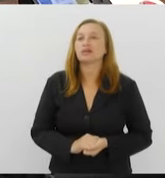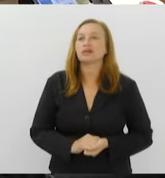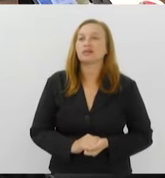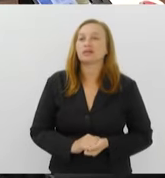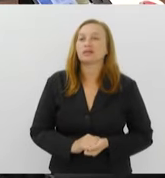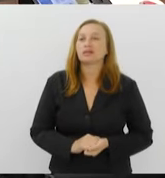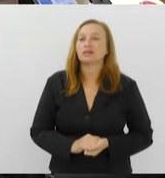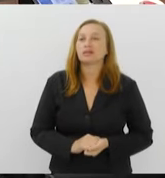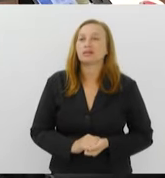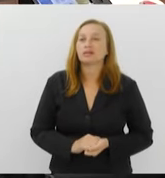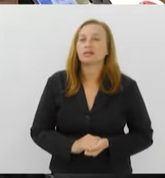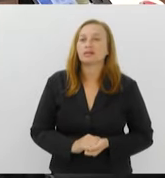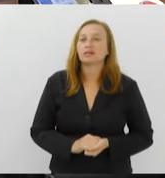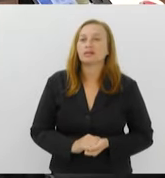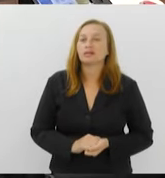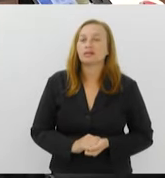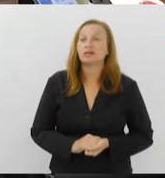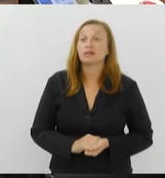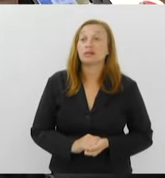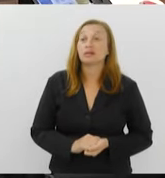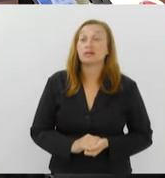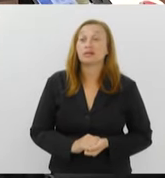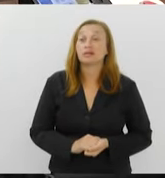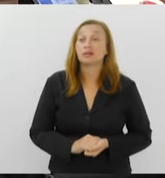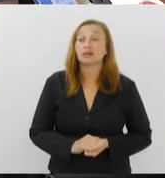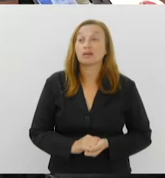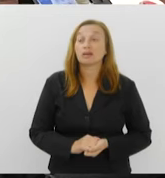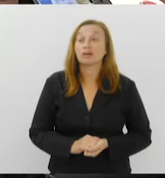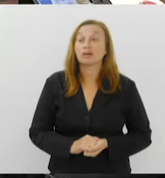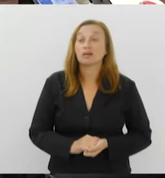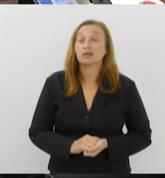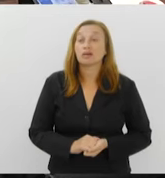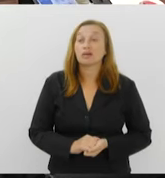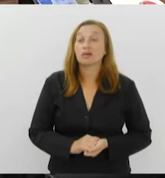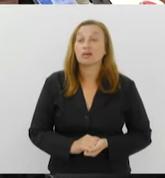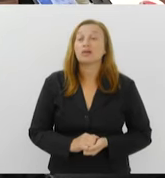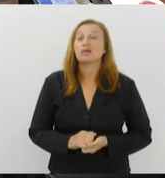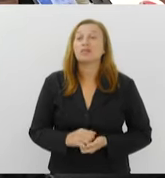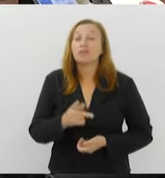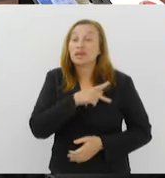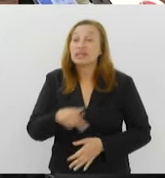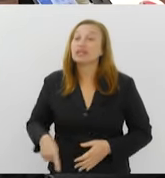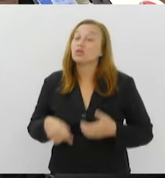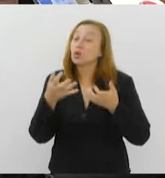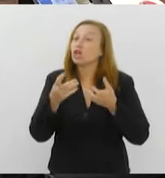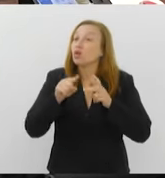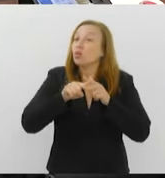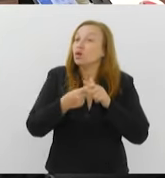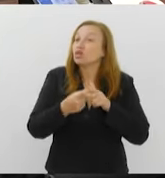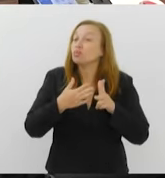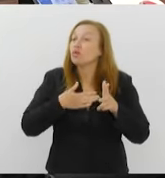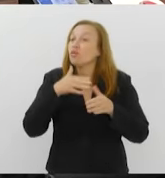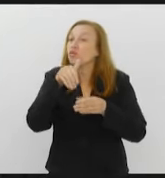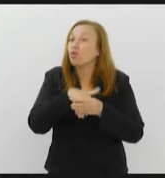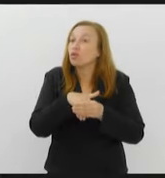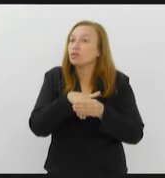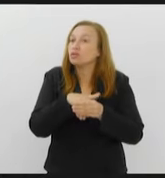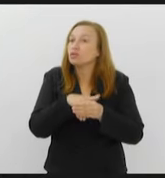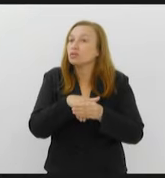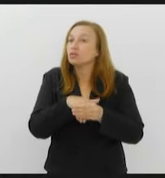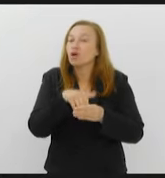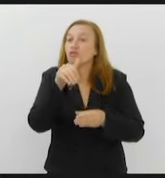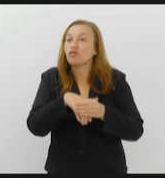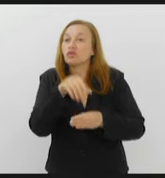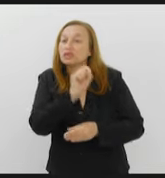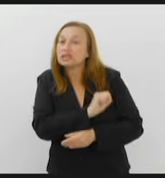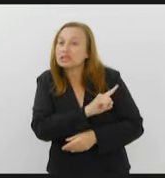Alberto não está respondendo. Eu estou aqui, presidente. Presidente, eu queria corrigir o meu voto para o voto não,